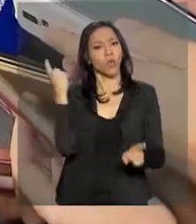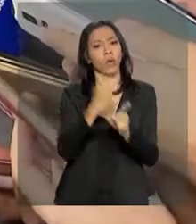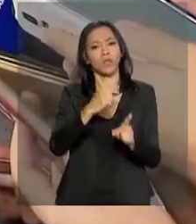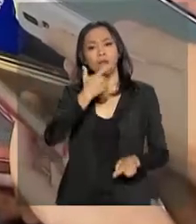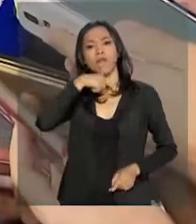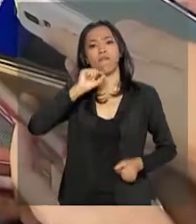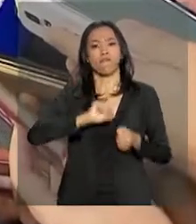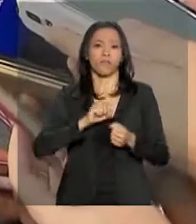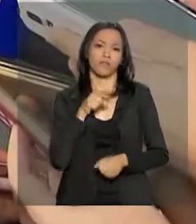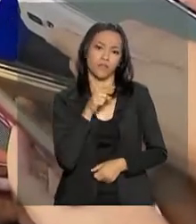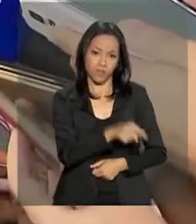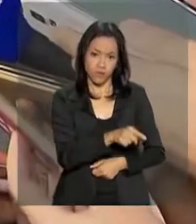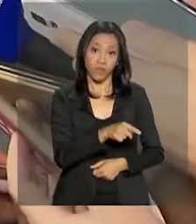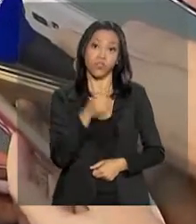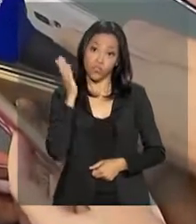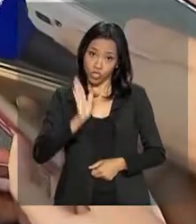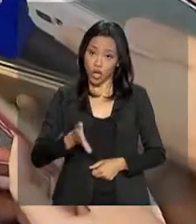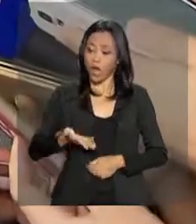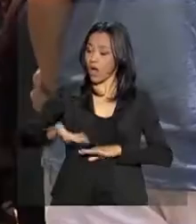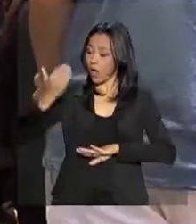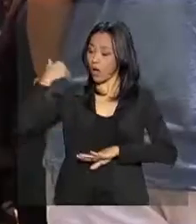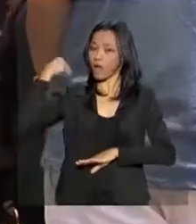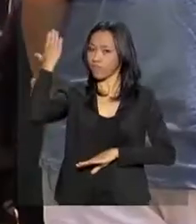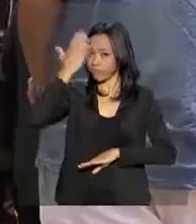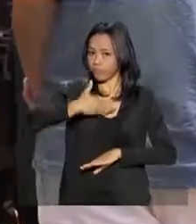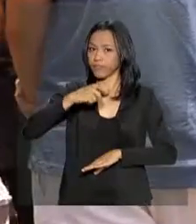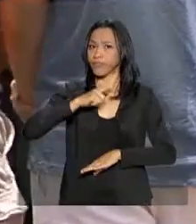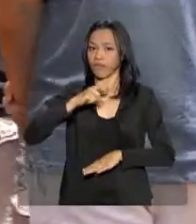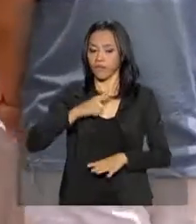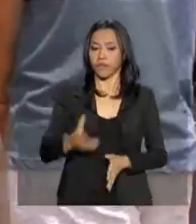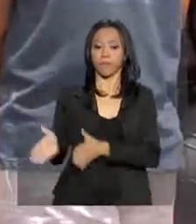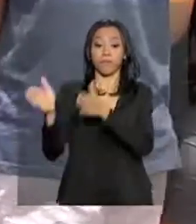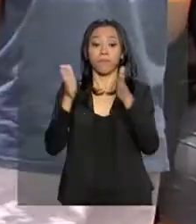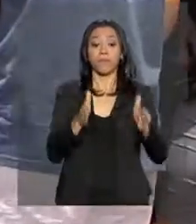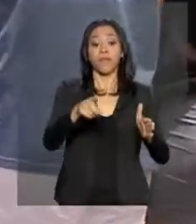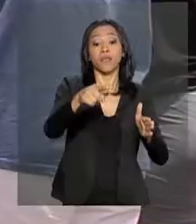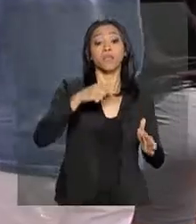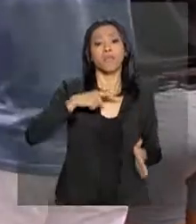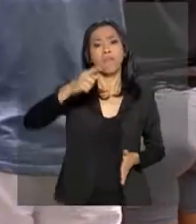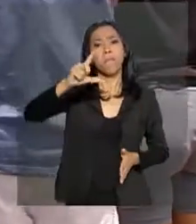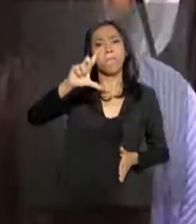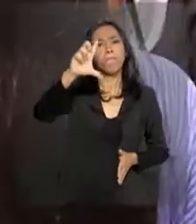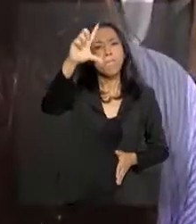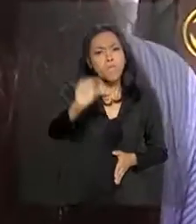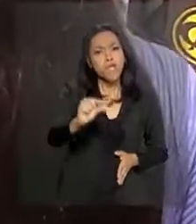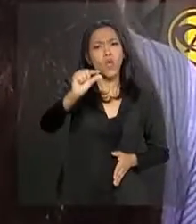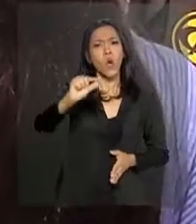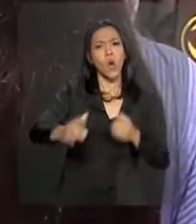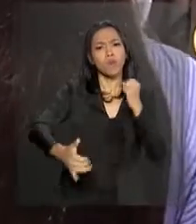cometeu isso, como já comprovamos no passado. Essa foi a edição com o menor número de ausentes.